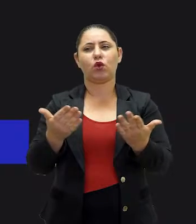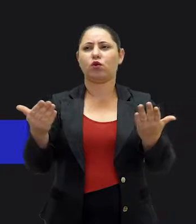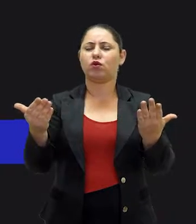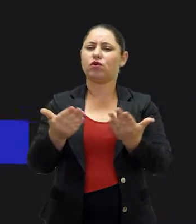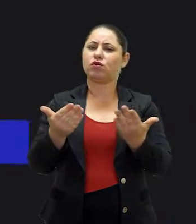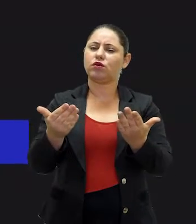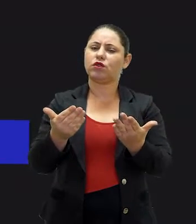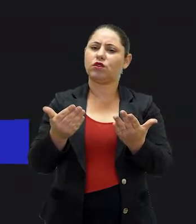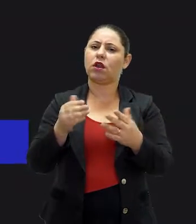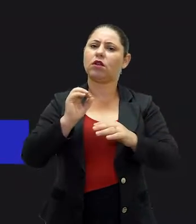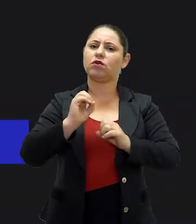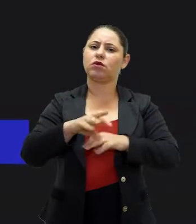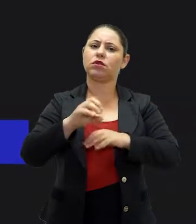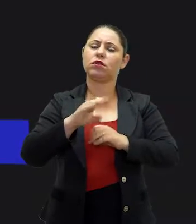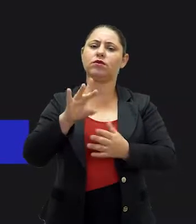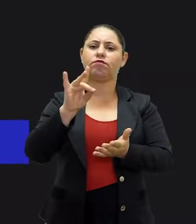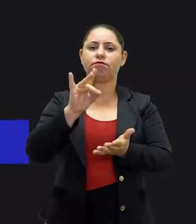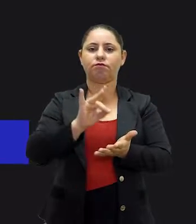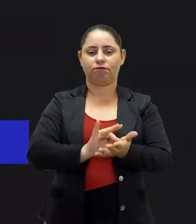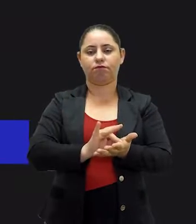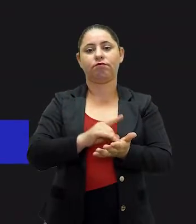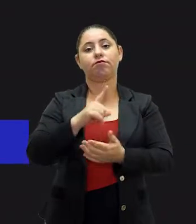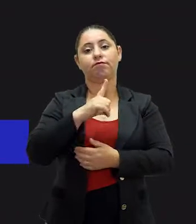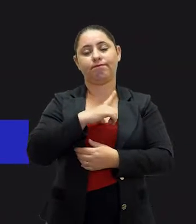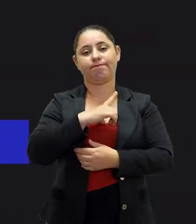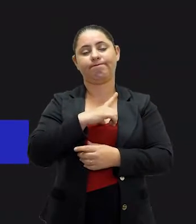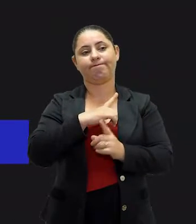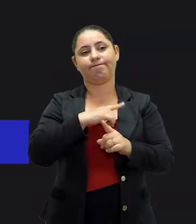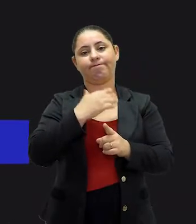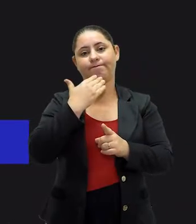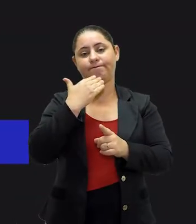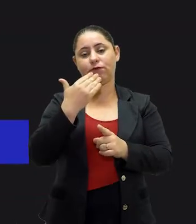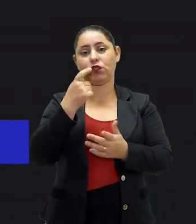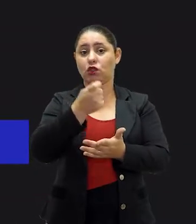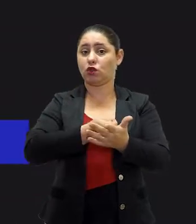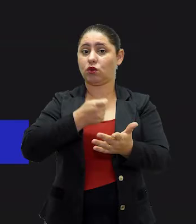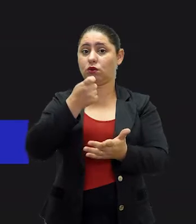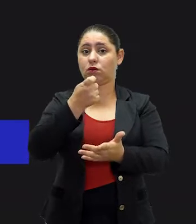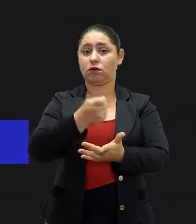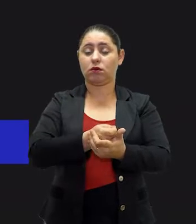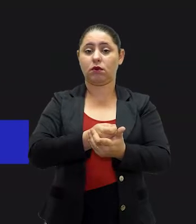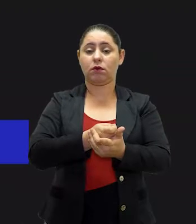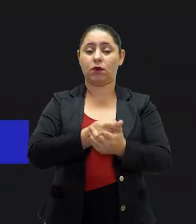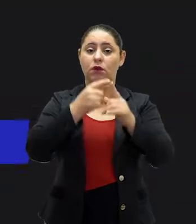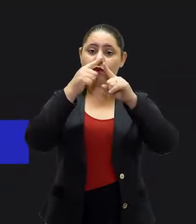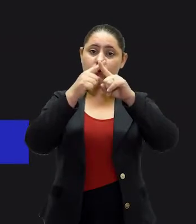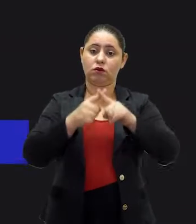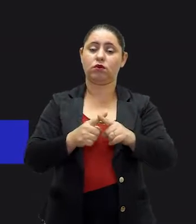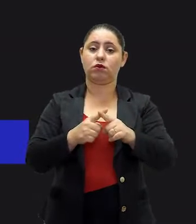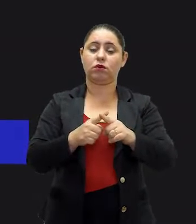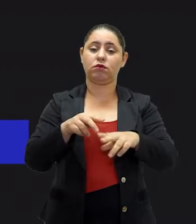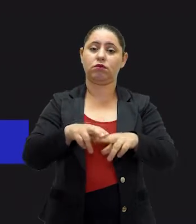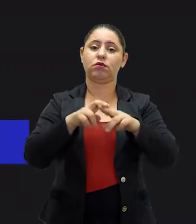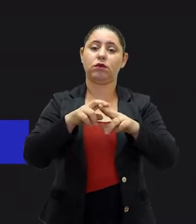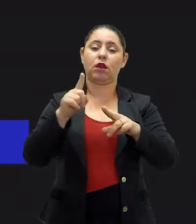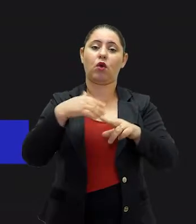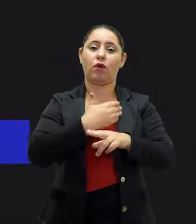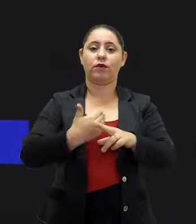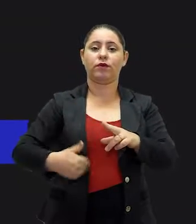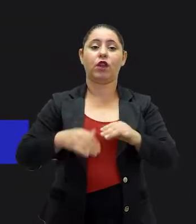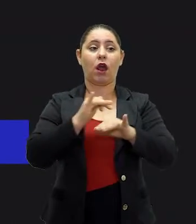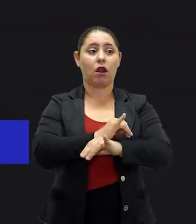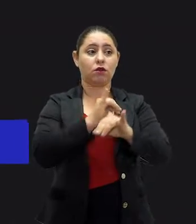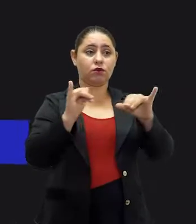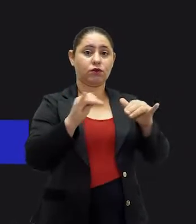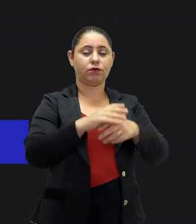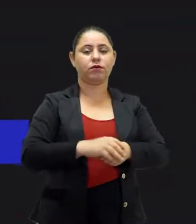Hoje a nossa educação realmente tem pedido, cobrado, né, esse concurso, então vem o nosso governador